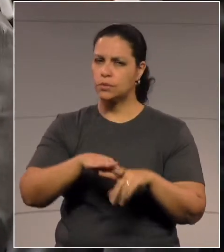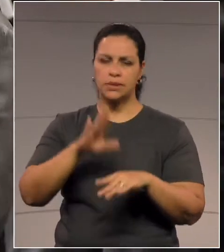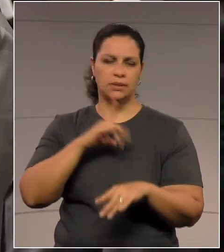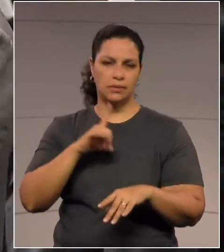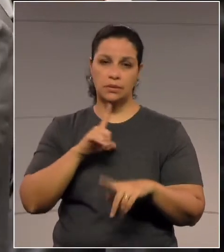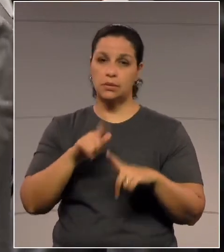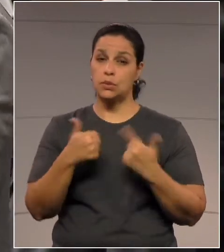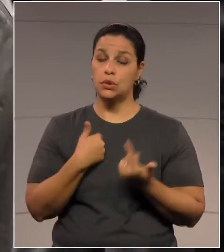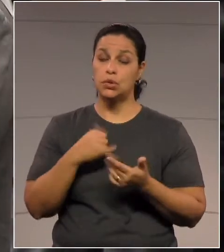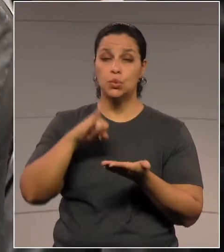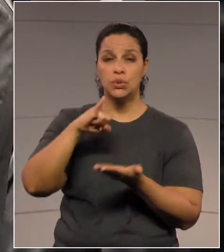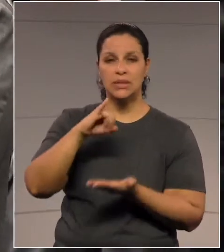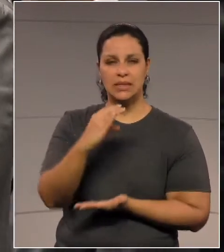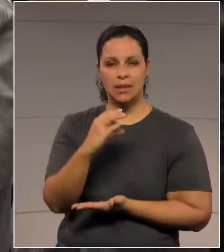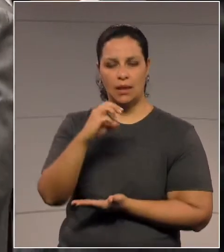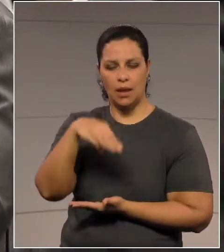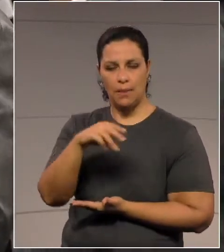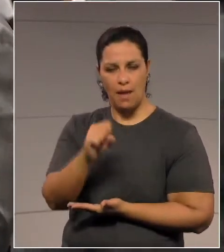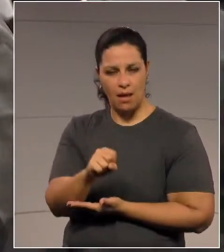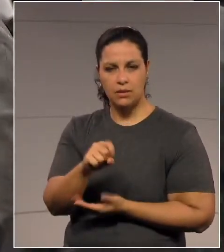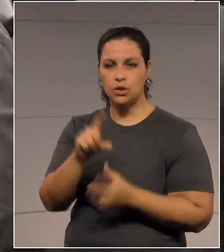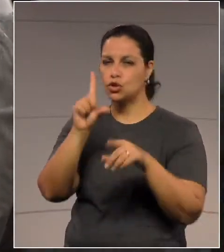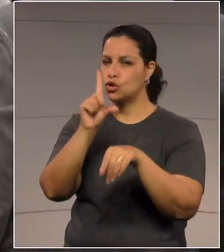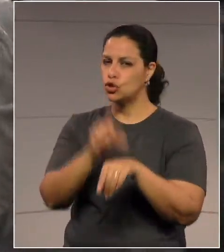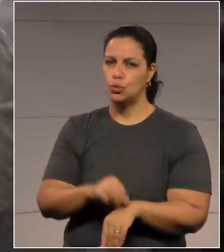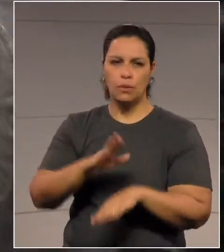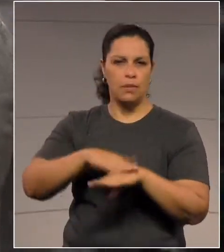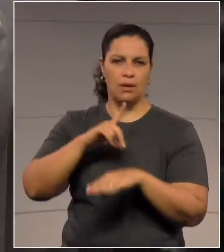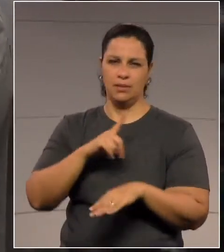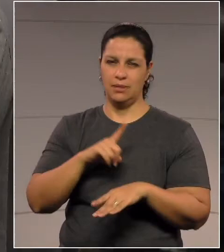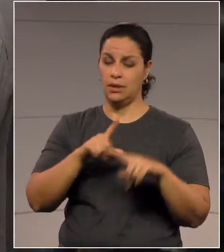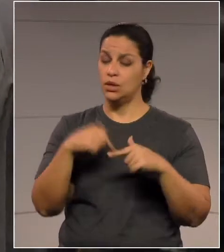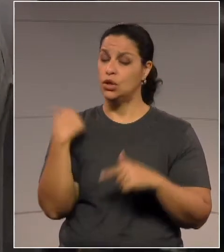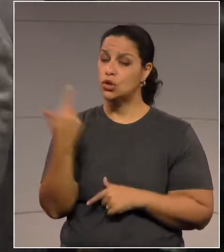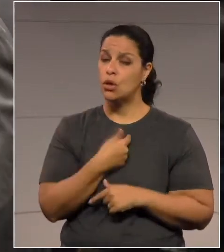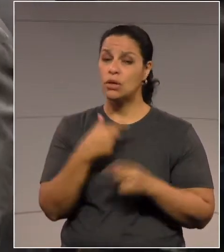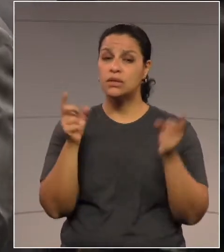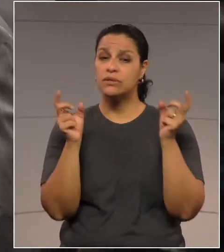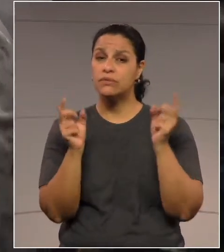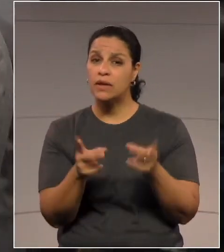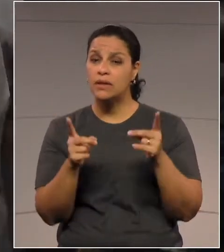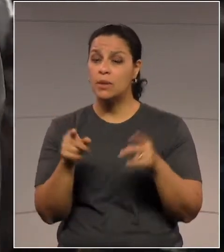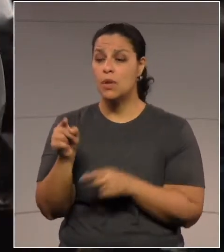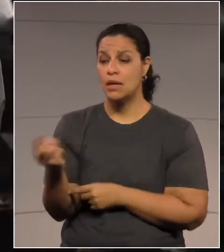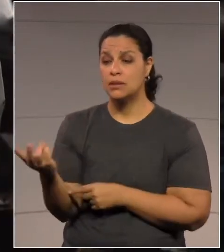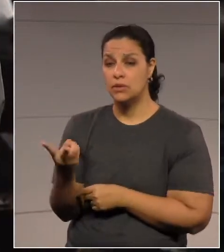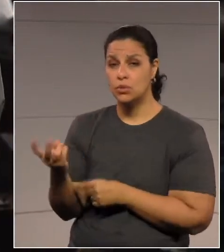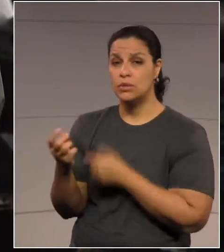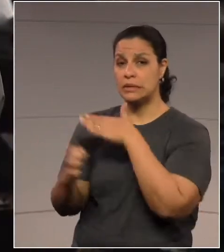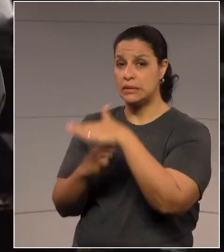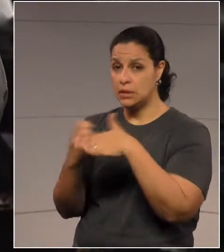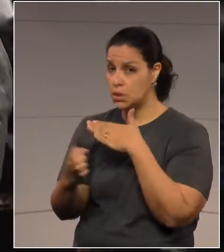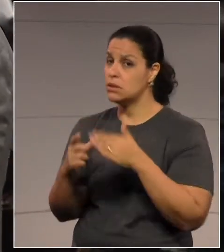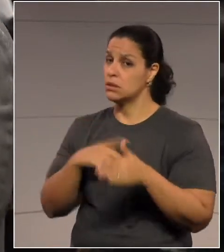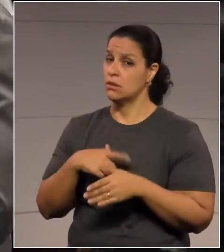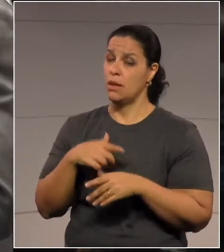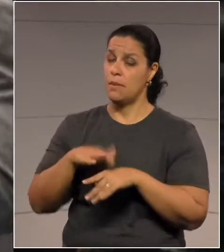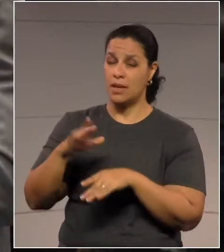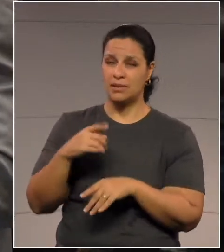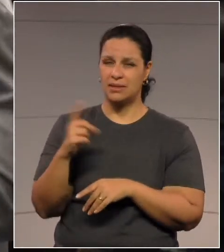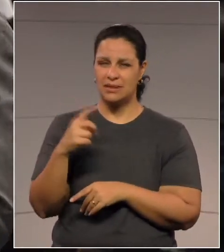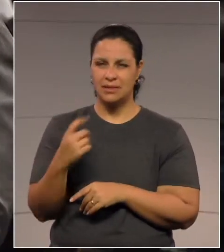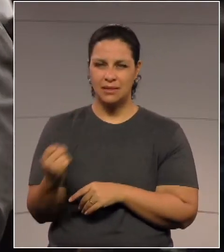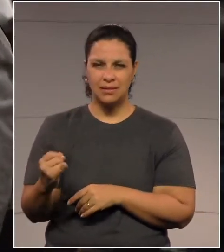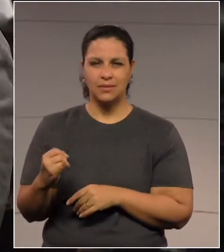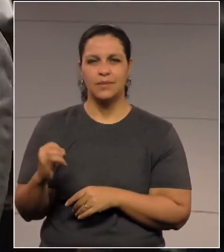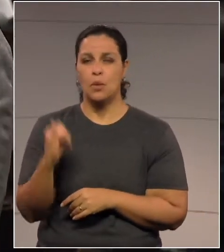mais o ICMS será diminuído e nós vendemos ativos que geram dividendos. Qualquer